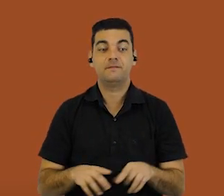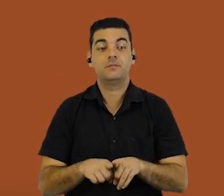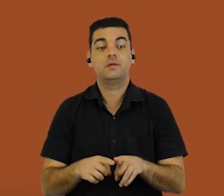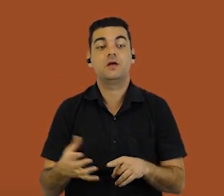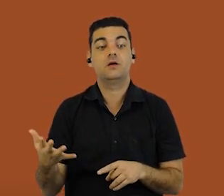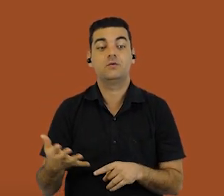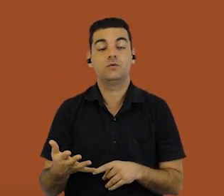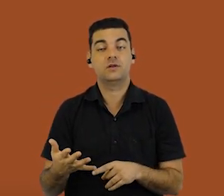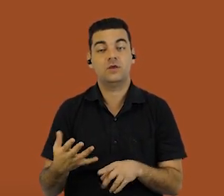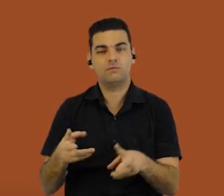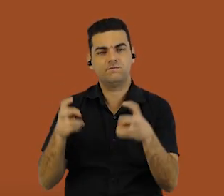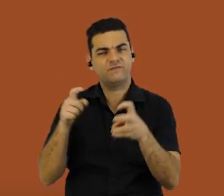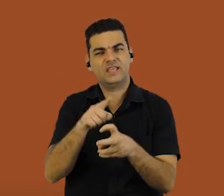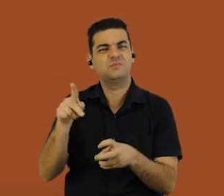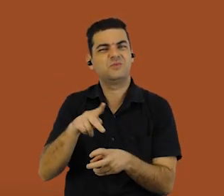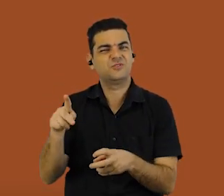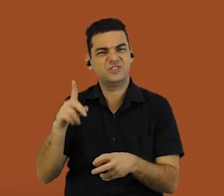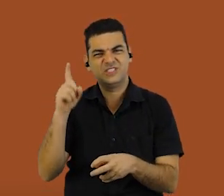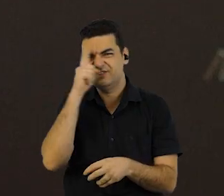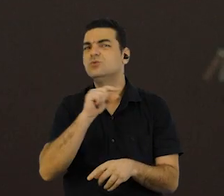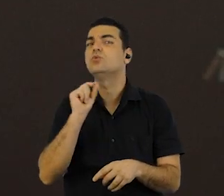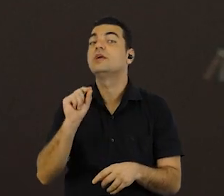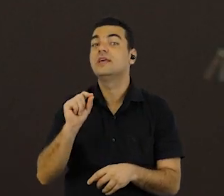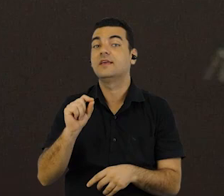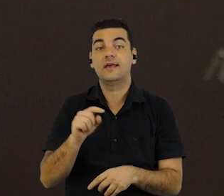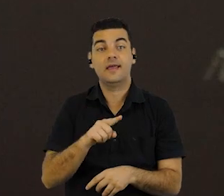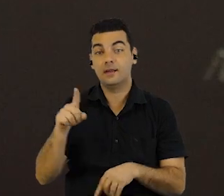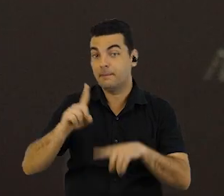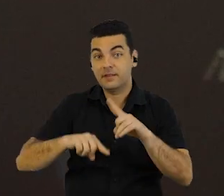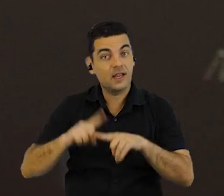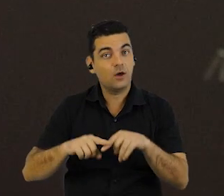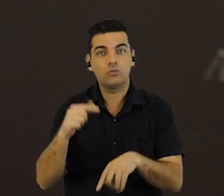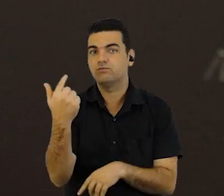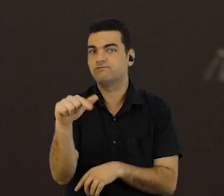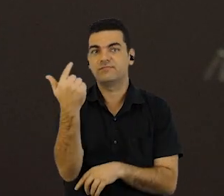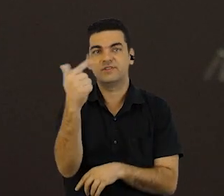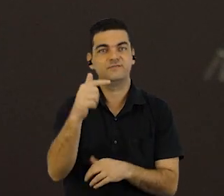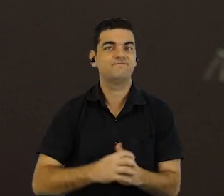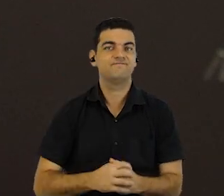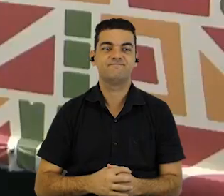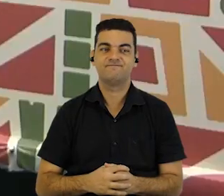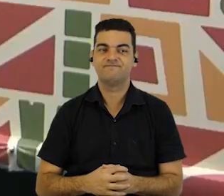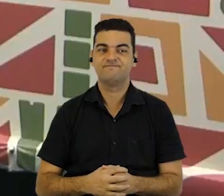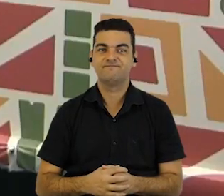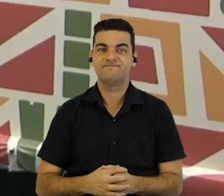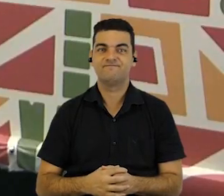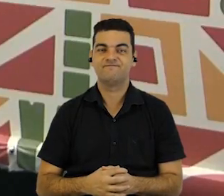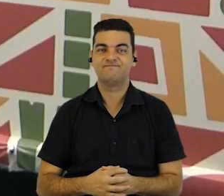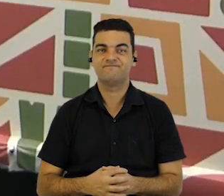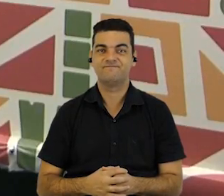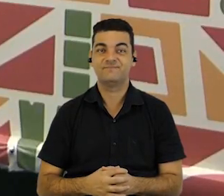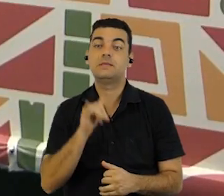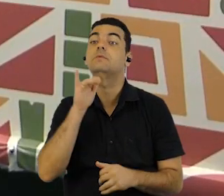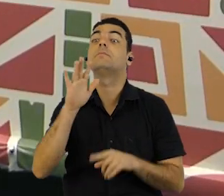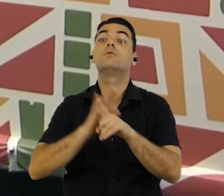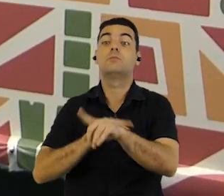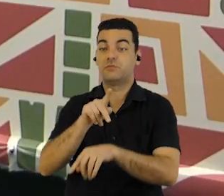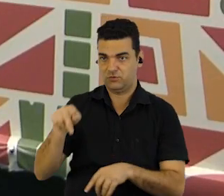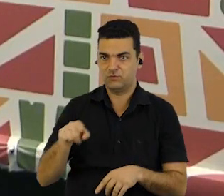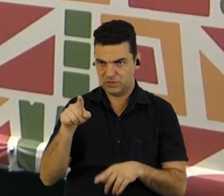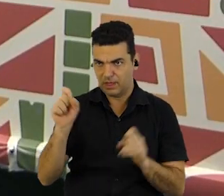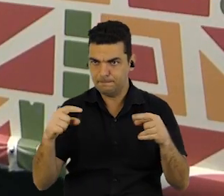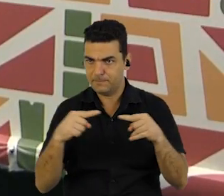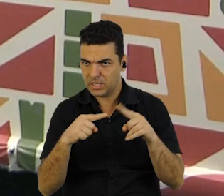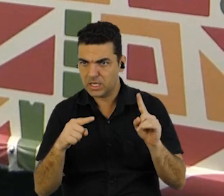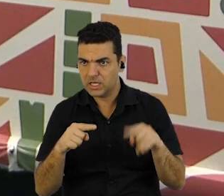dificuldade que eu sinto dos professores de aplicar é a falta de material, né? Então você às vezes pergunta ao professor,